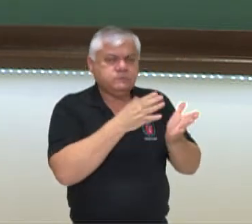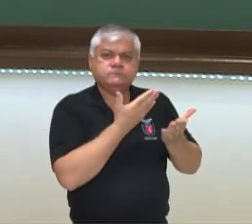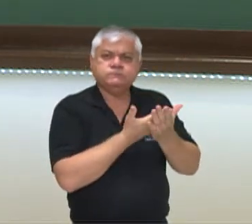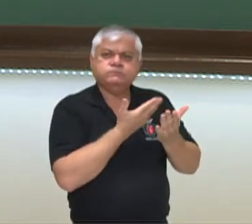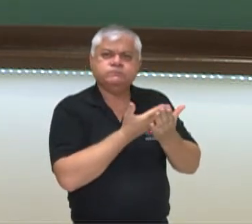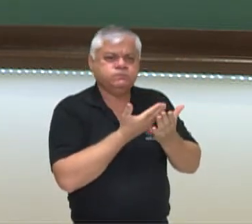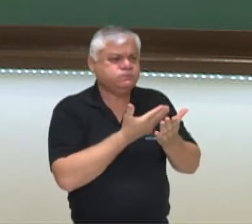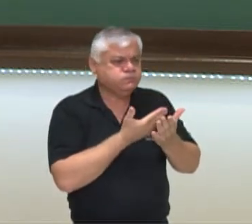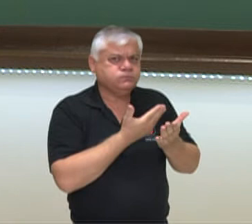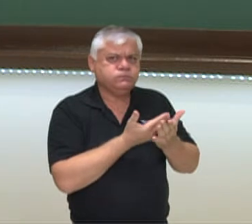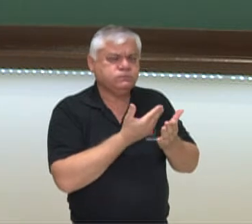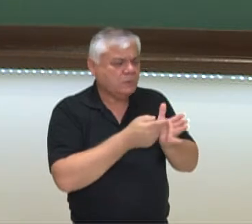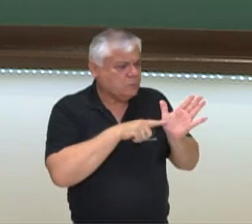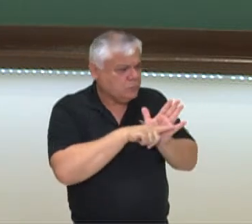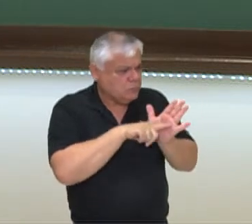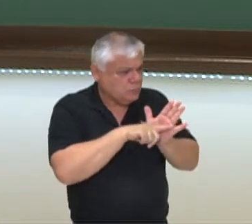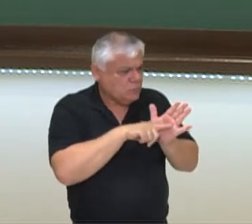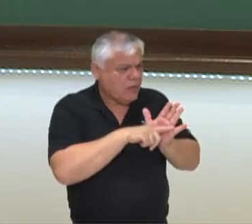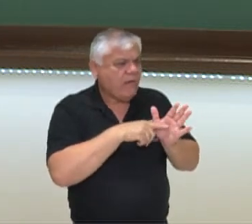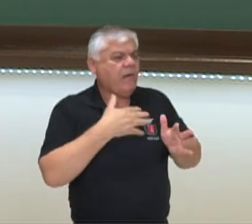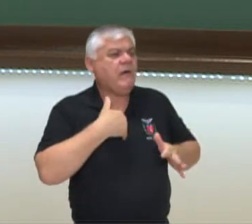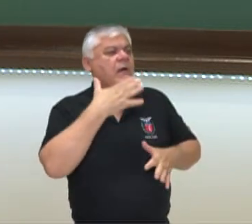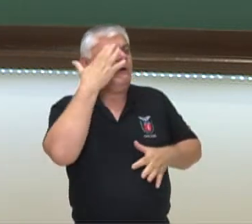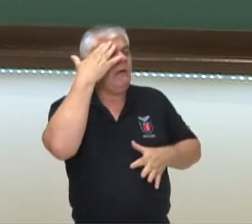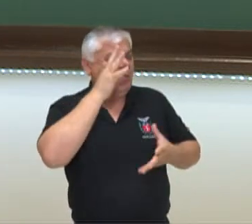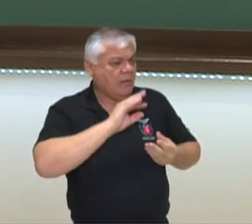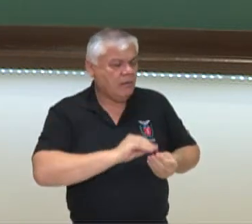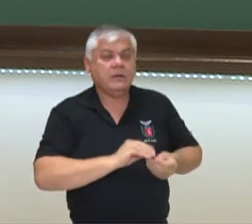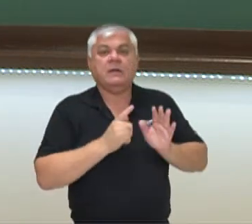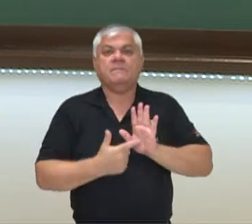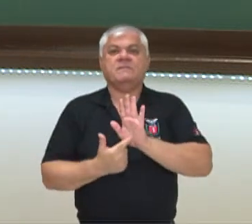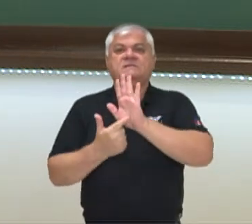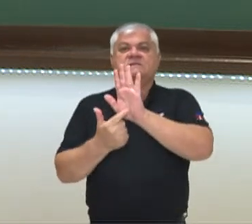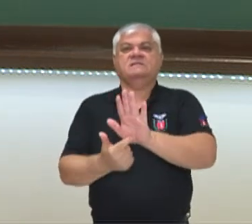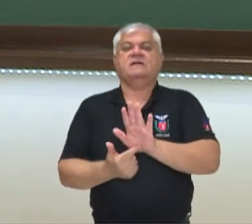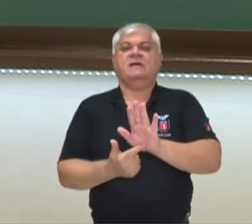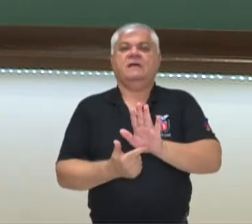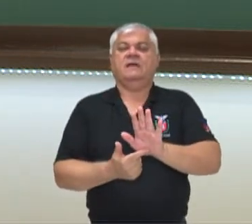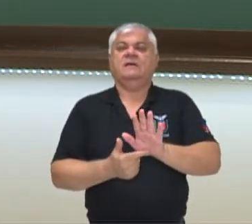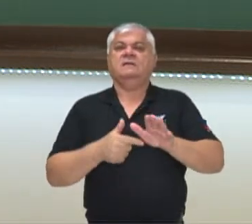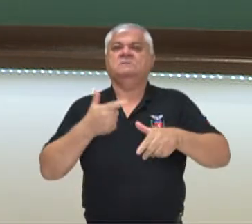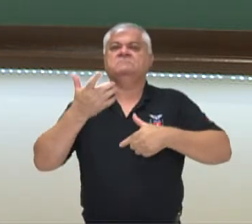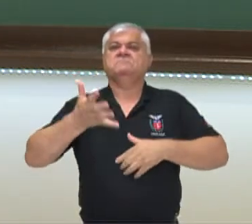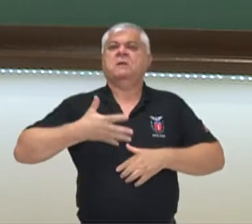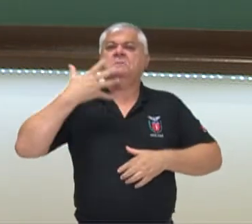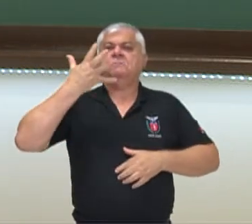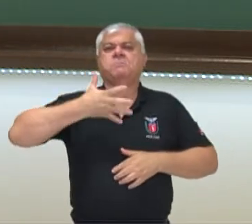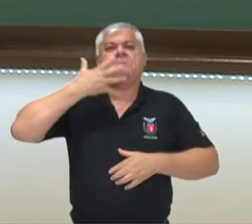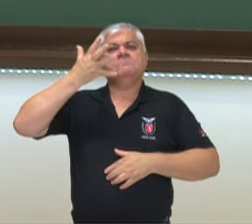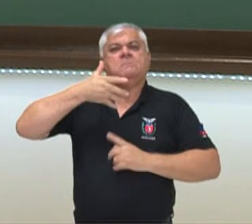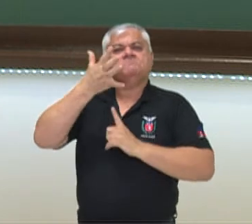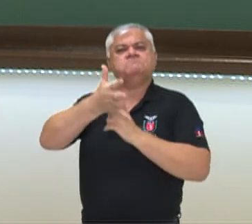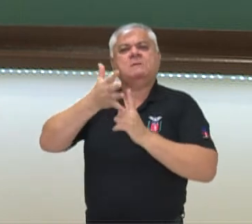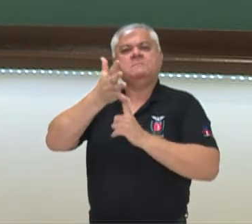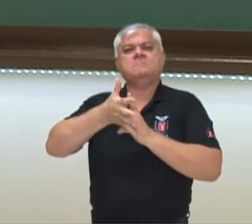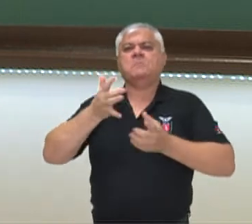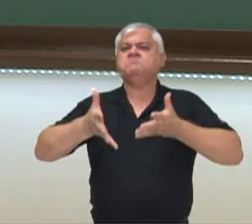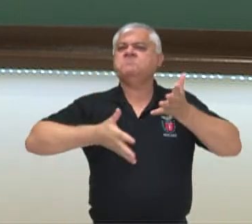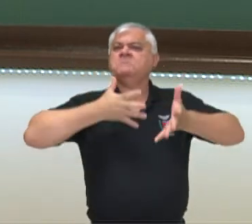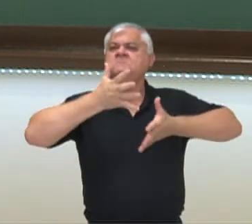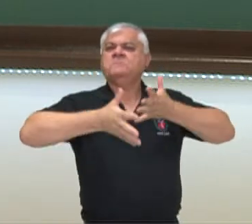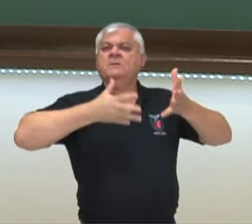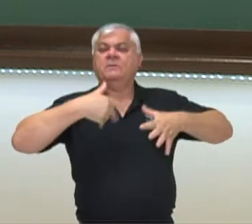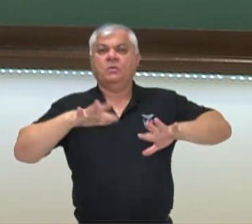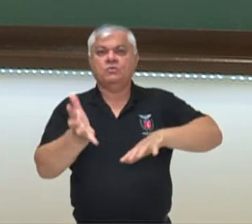o assunto, né? Nós vamos fazer uma apresentação de trabalho, vamos proferir um discurso, nós precisamos conhecer o